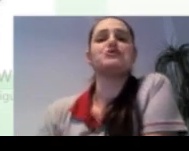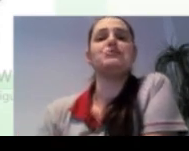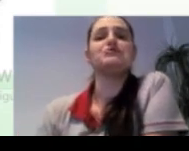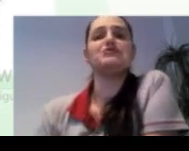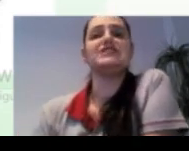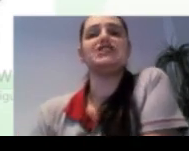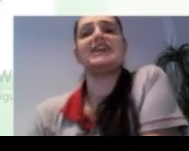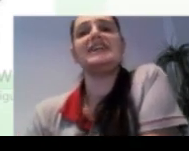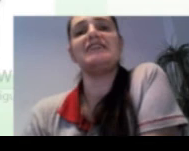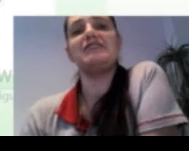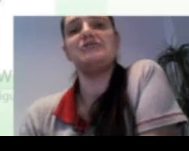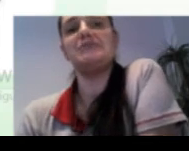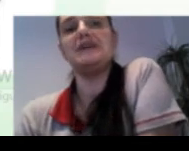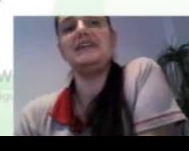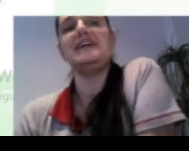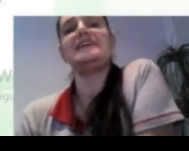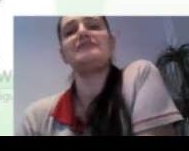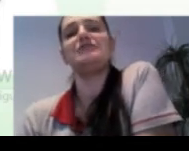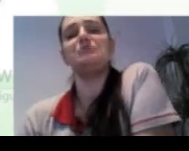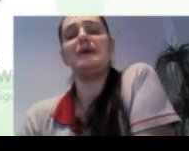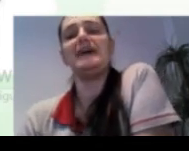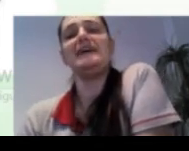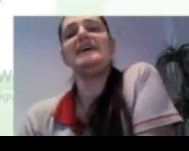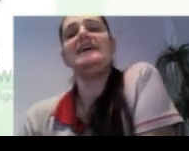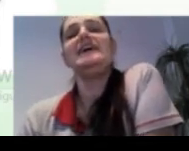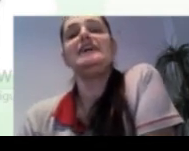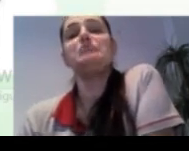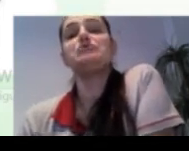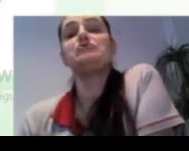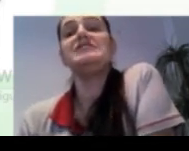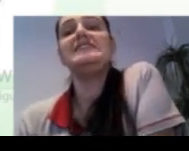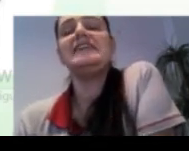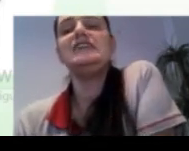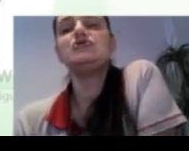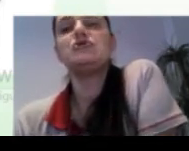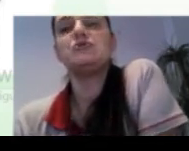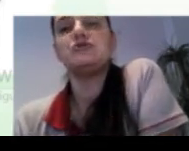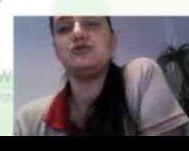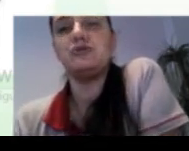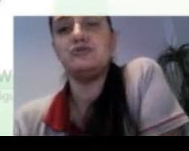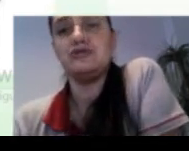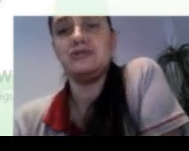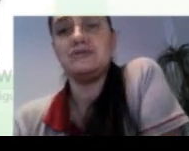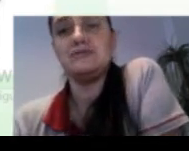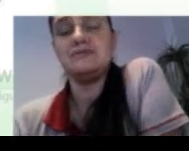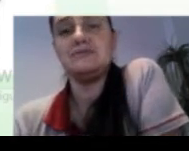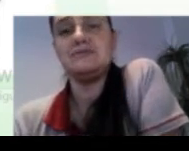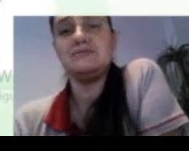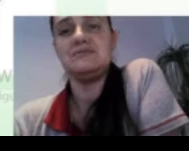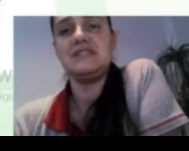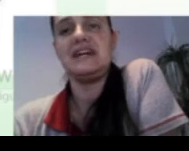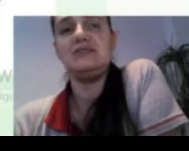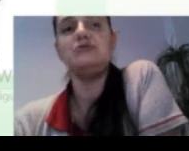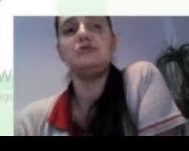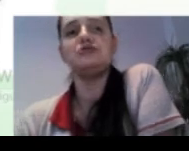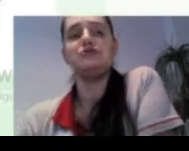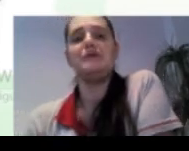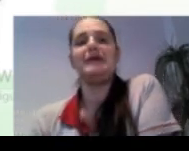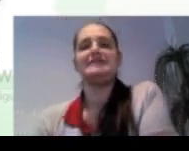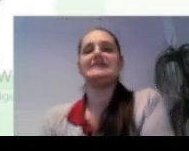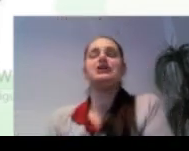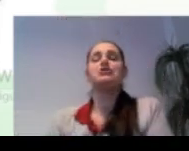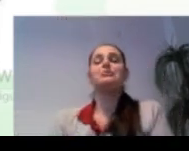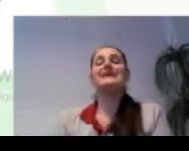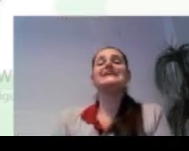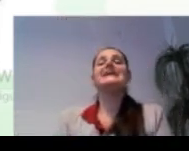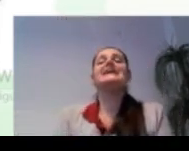2 cromossomos, ou seja, aquele que veio da mãe e aquele que veio do pai, ele possui 3 cromossomos, tá? Um cromossomo